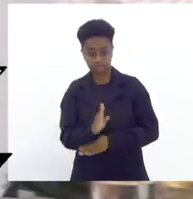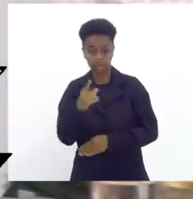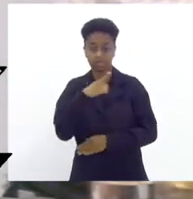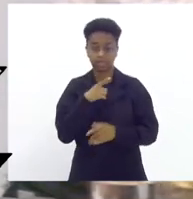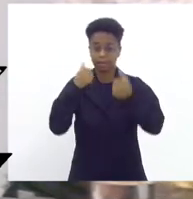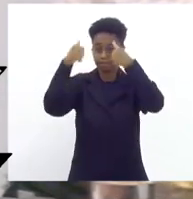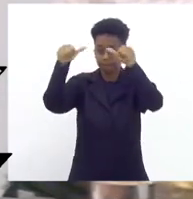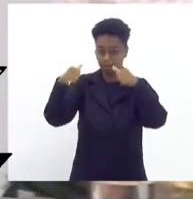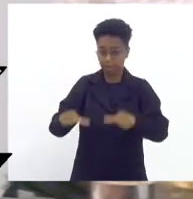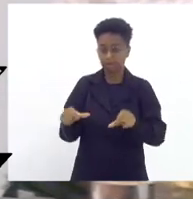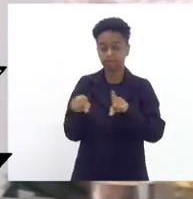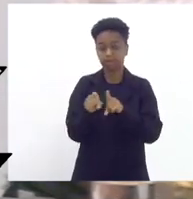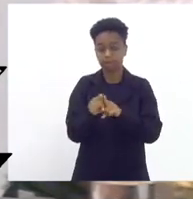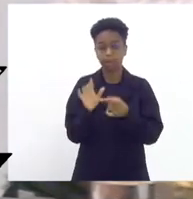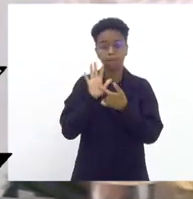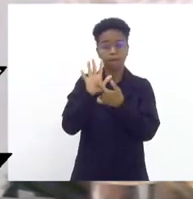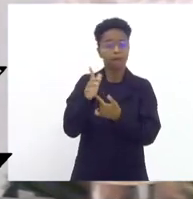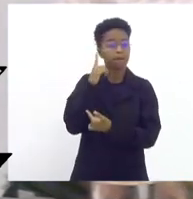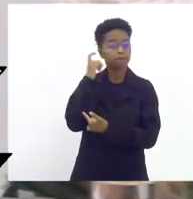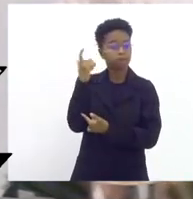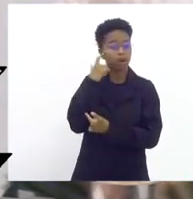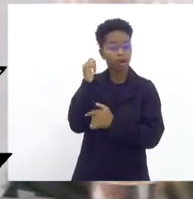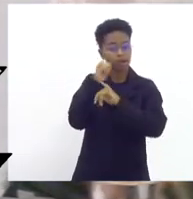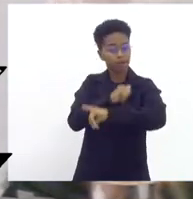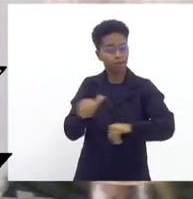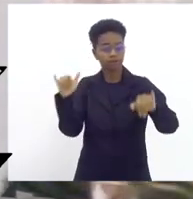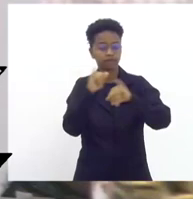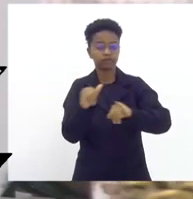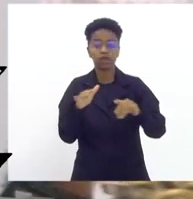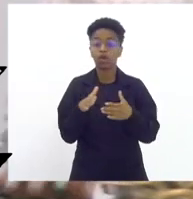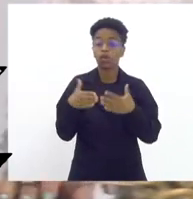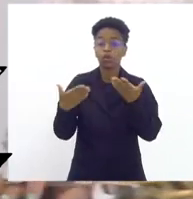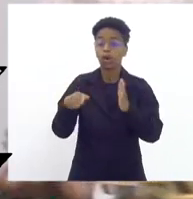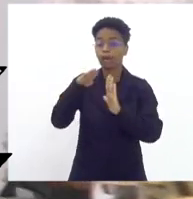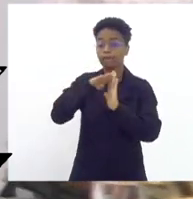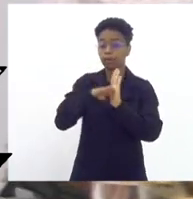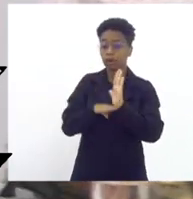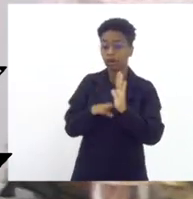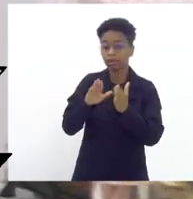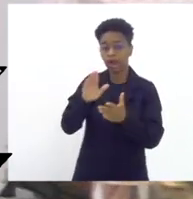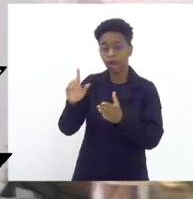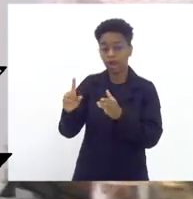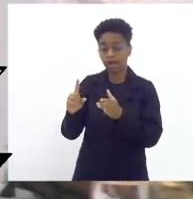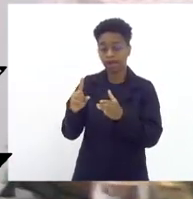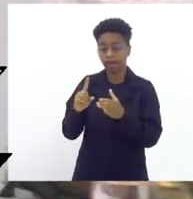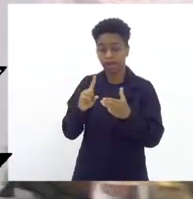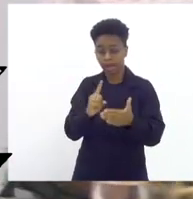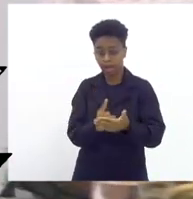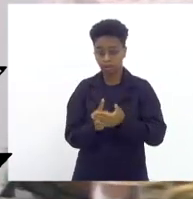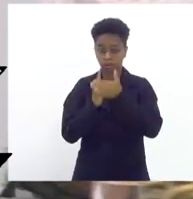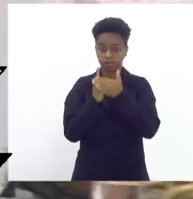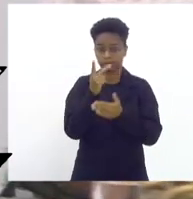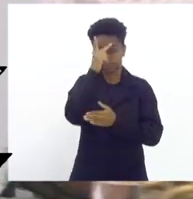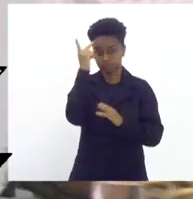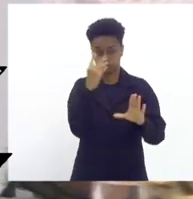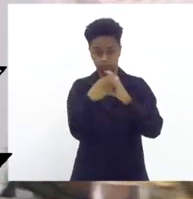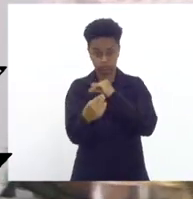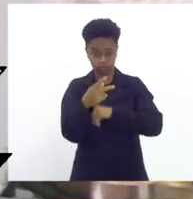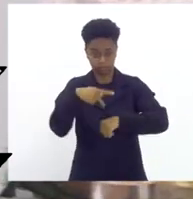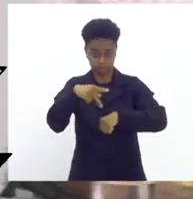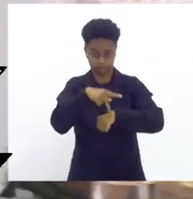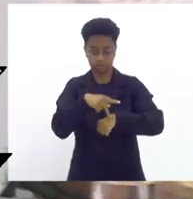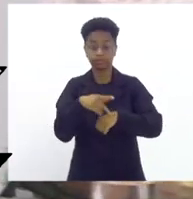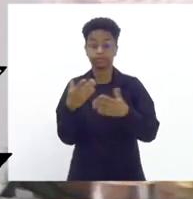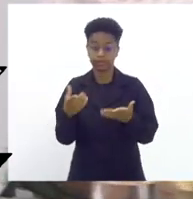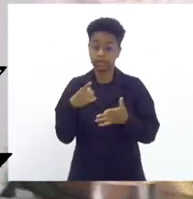sonoro já indicando de imediato Quais são os programas de acolhimento para refugiados no Brasil foi uma ideia que